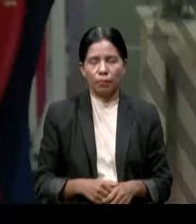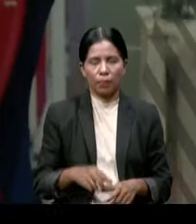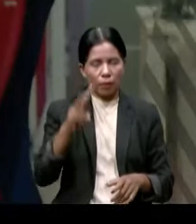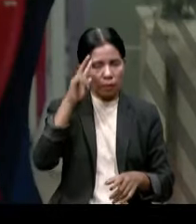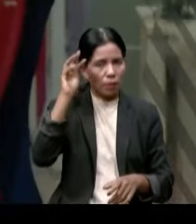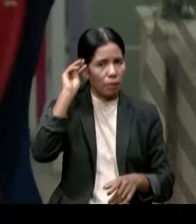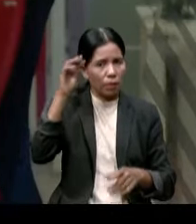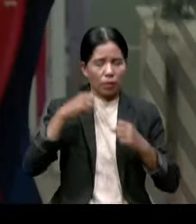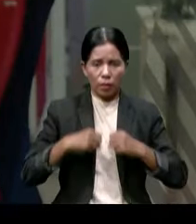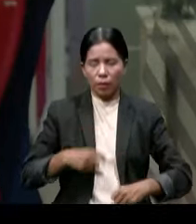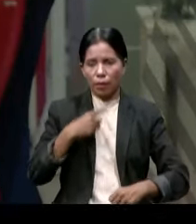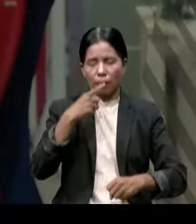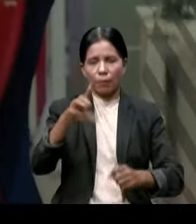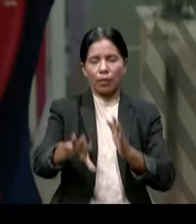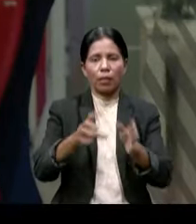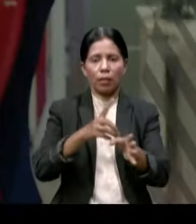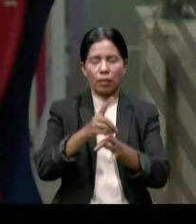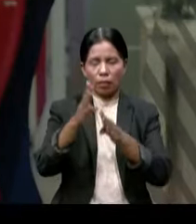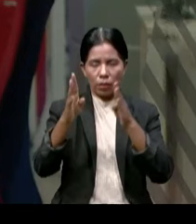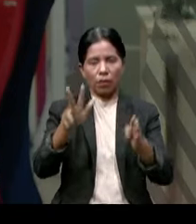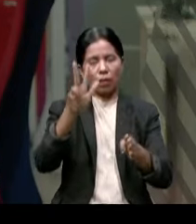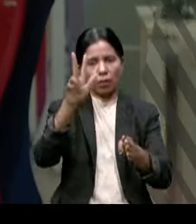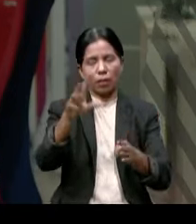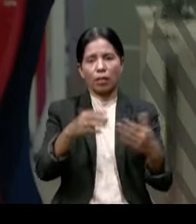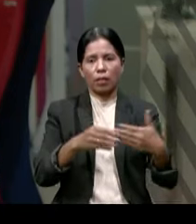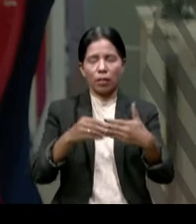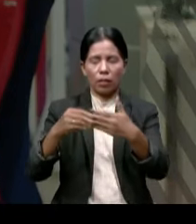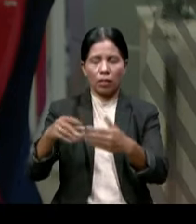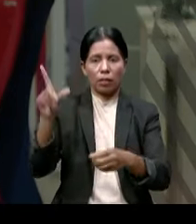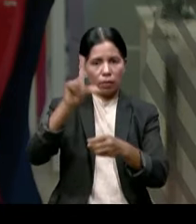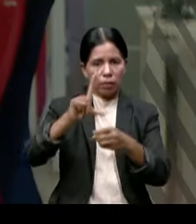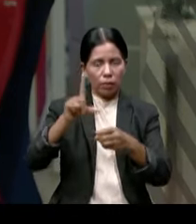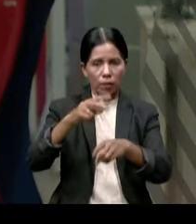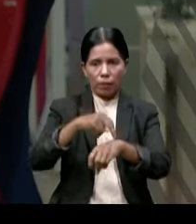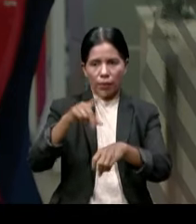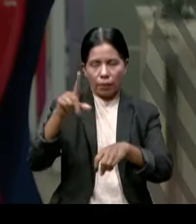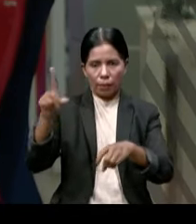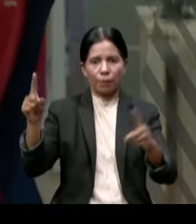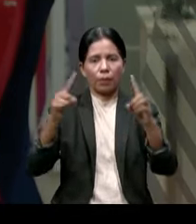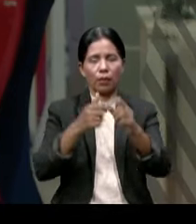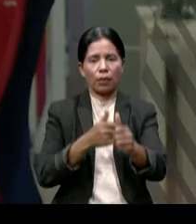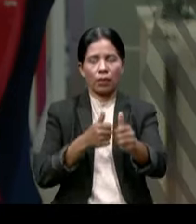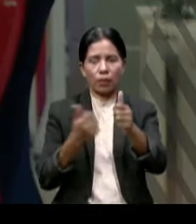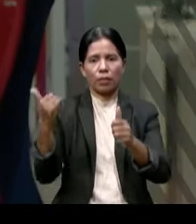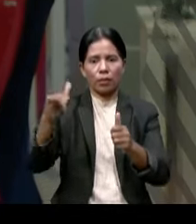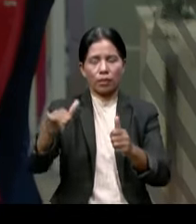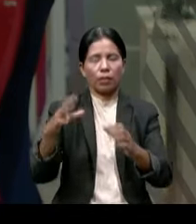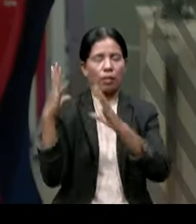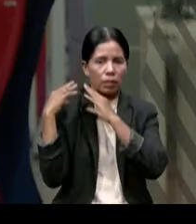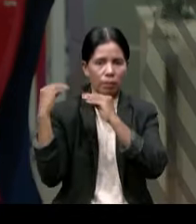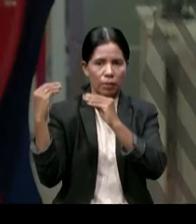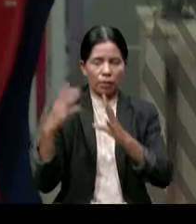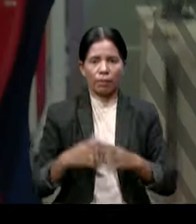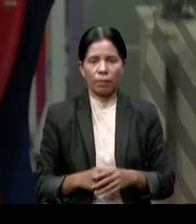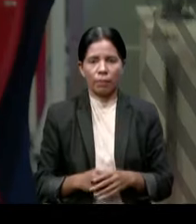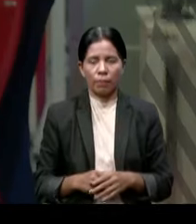Vice-ministro de Saúde afirma que a nomeação de diretor em Tolo na Belideira Laboratório Nacional baseia basir na experiência.